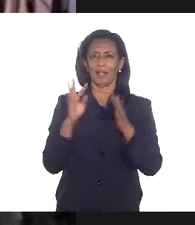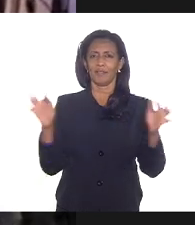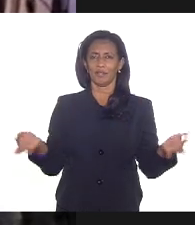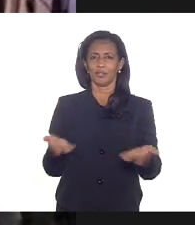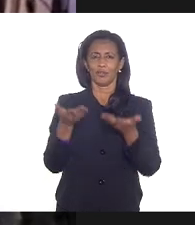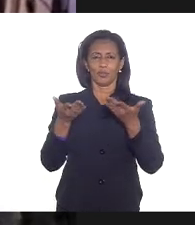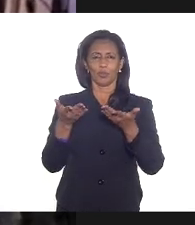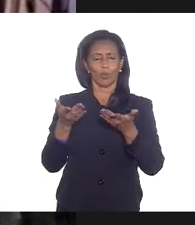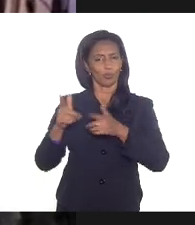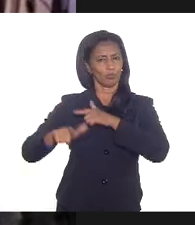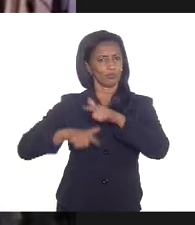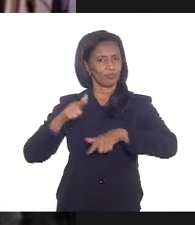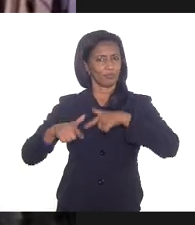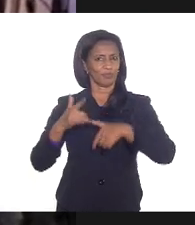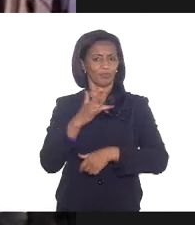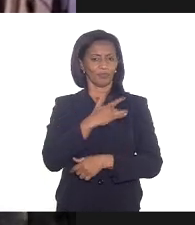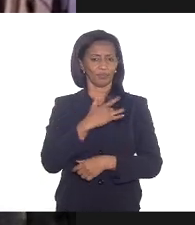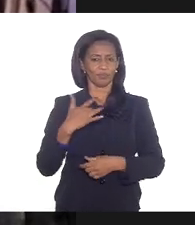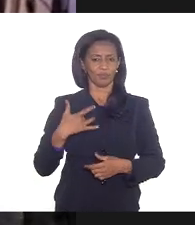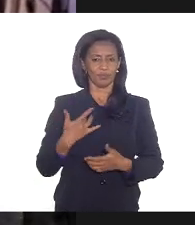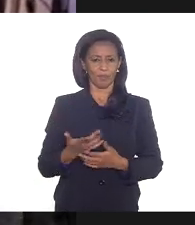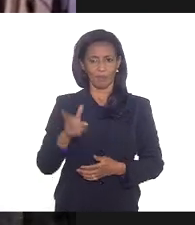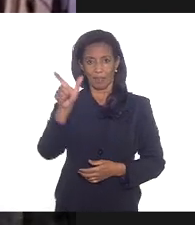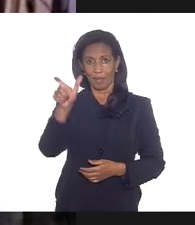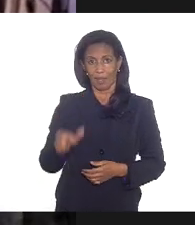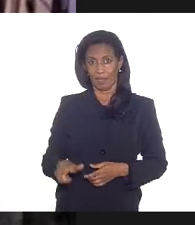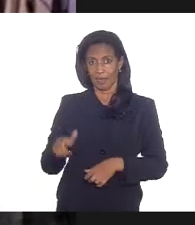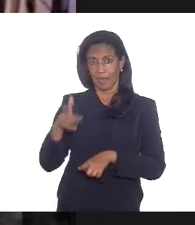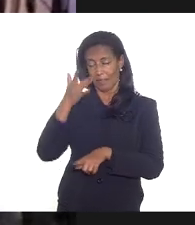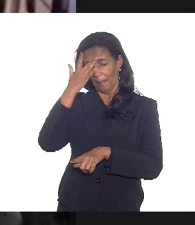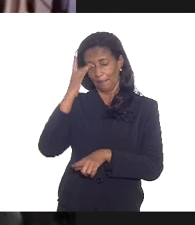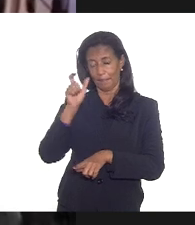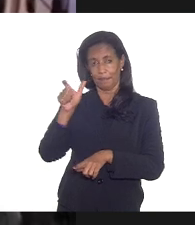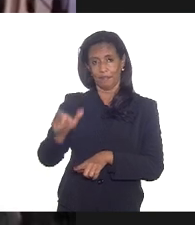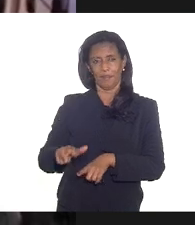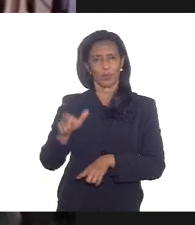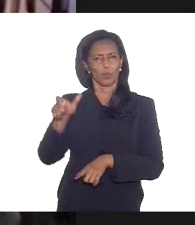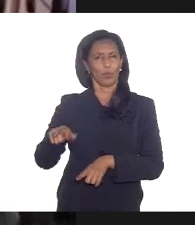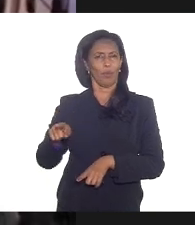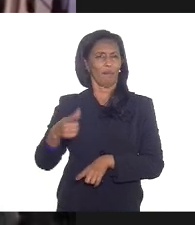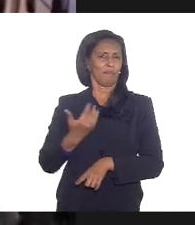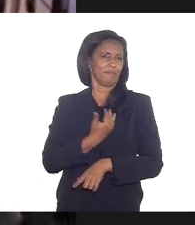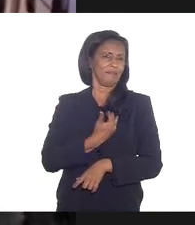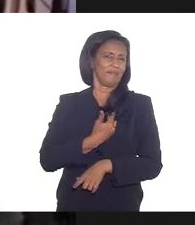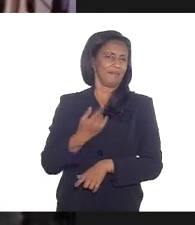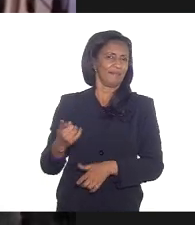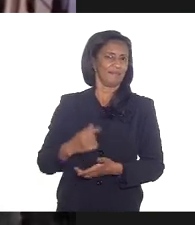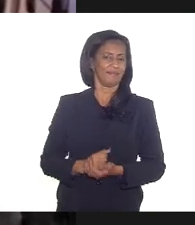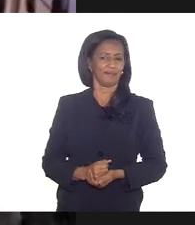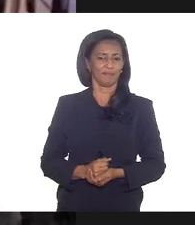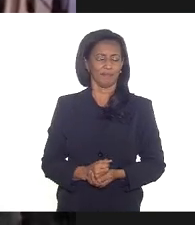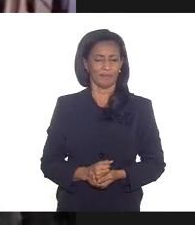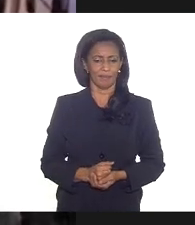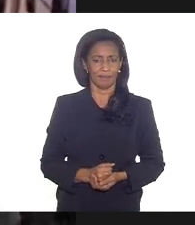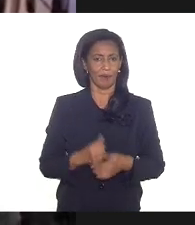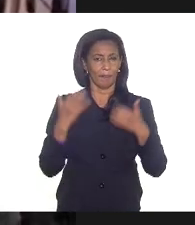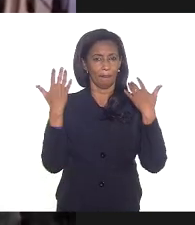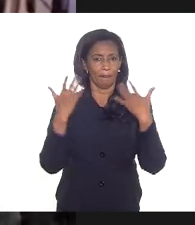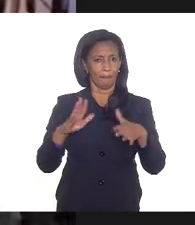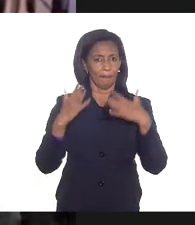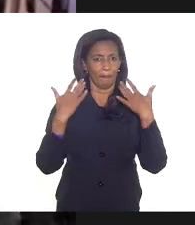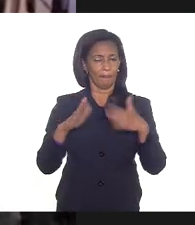públicos da área da saúde através da pessoa da Marileia uma querida Nossa para beber